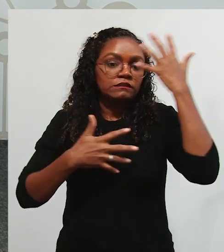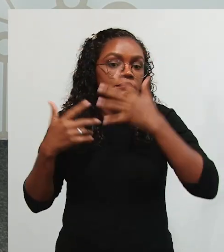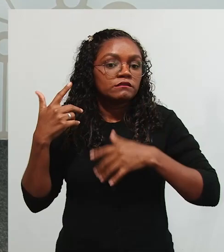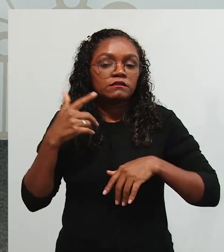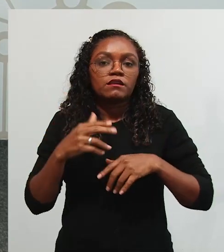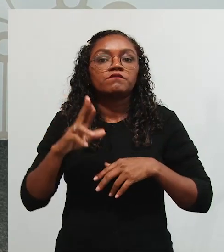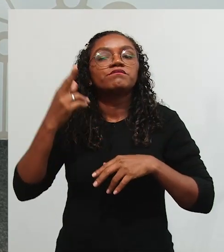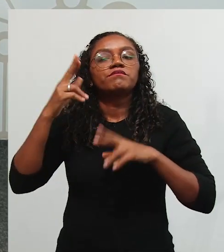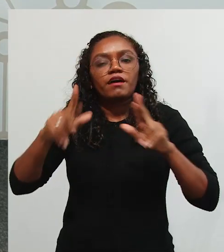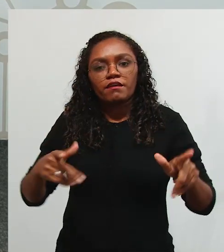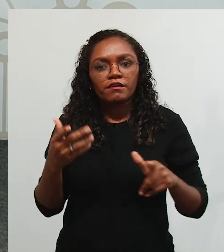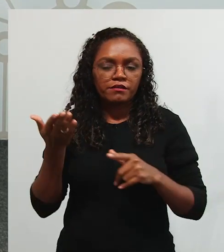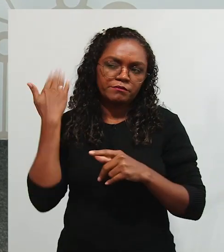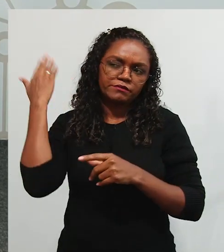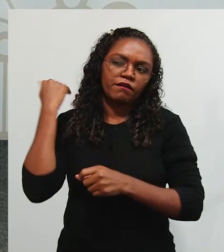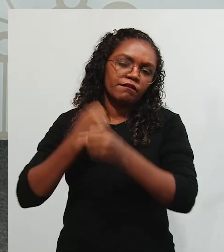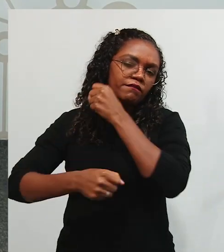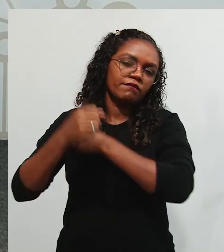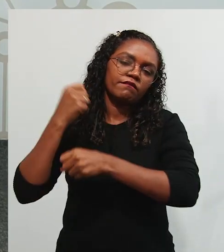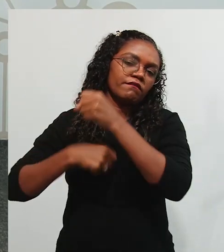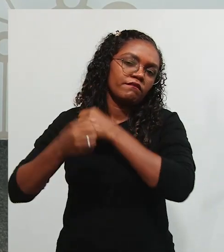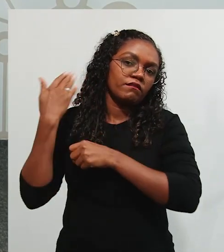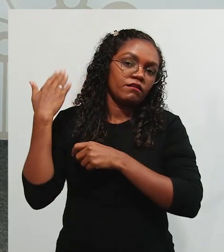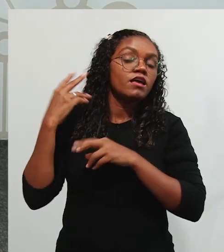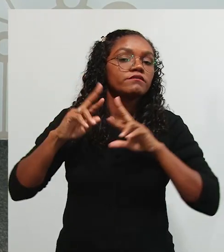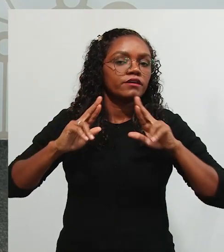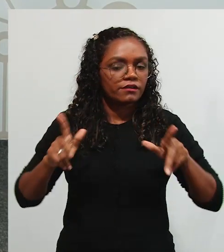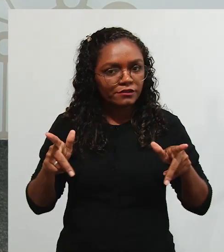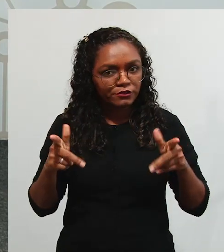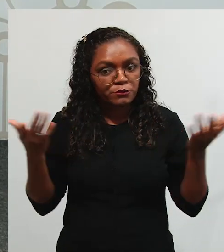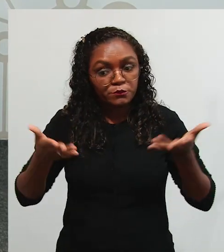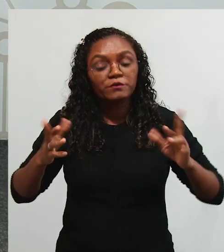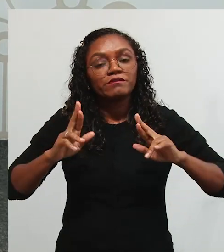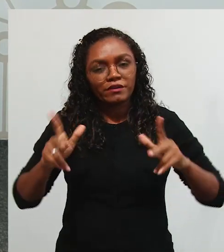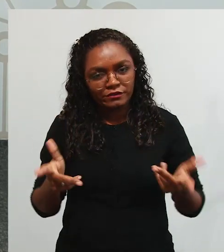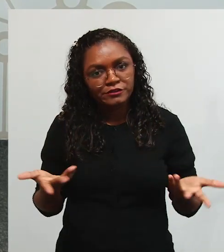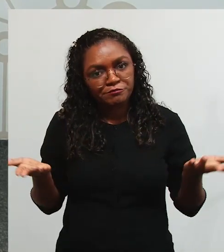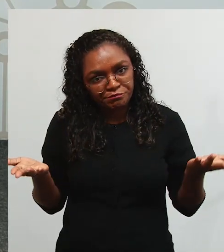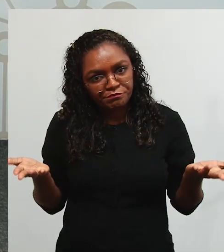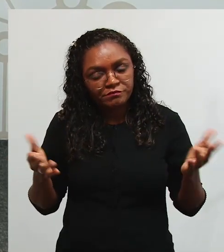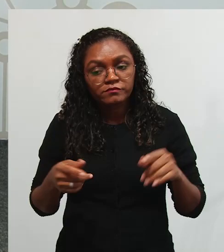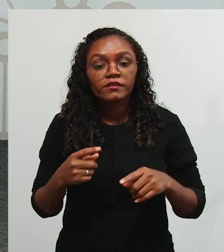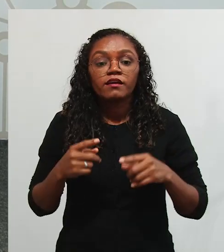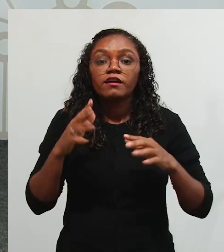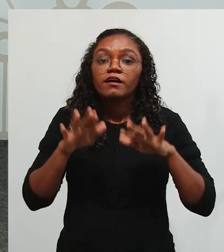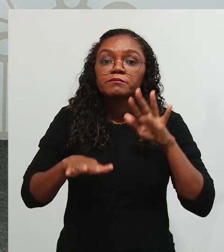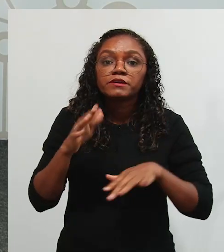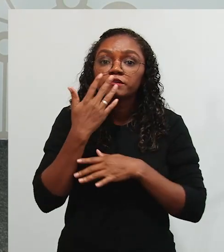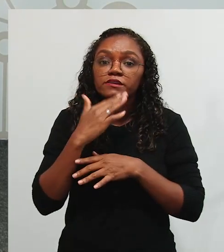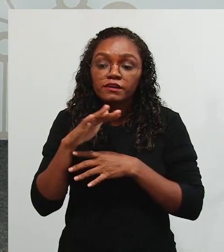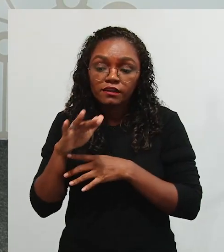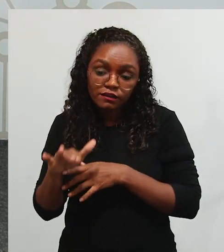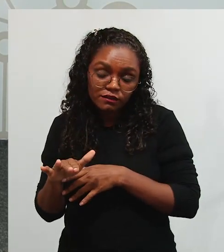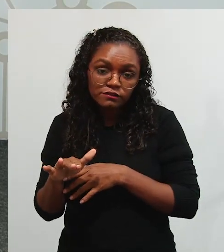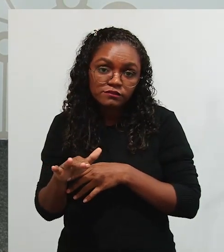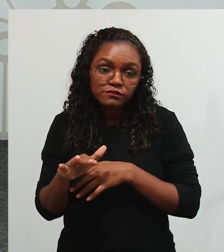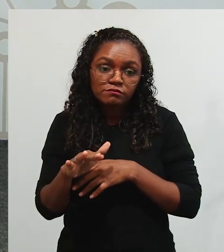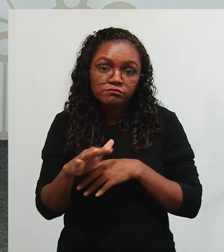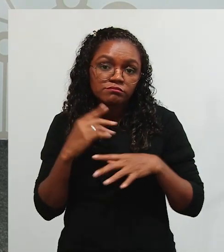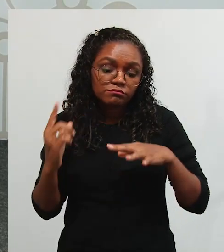de 10, 20, 50 anos atrás, e acaba que a criança está inserida nesse